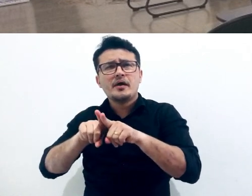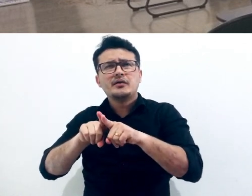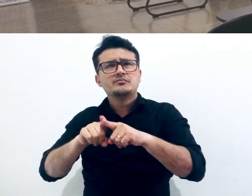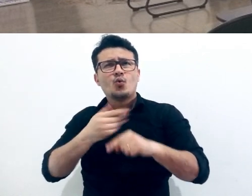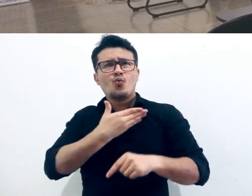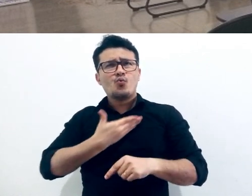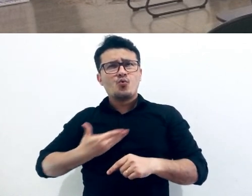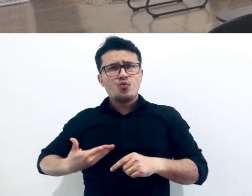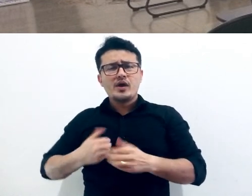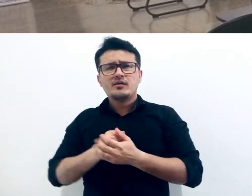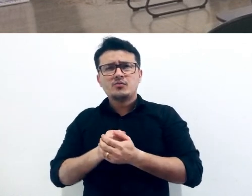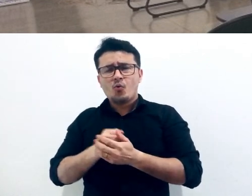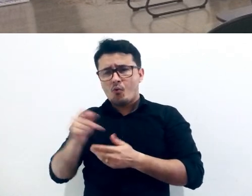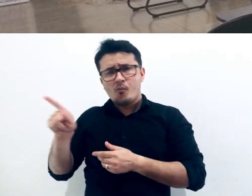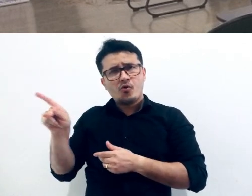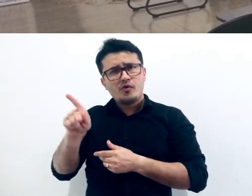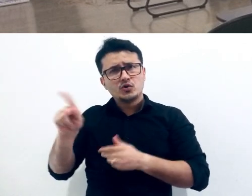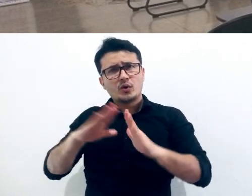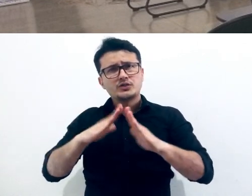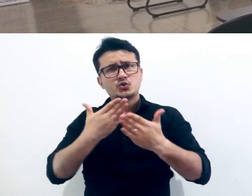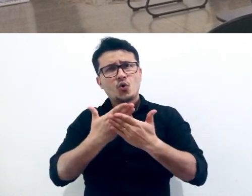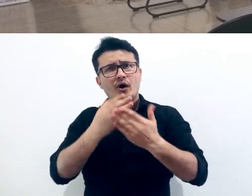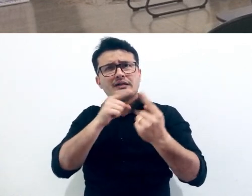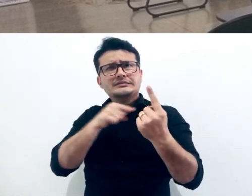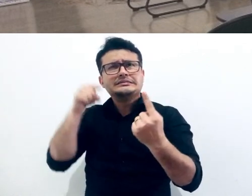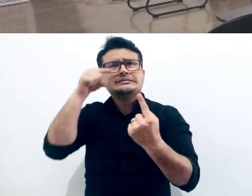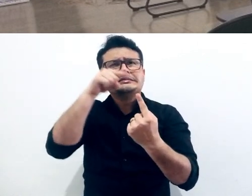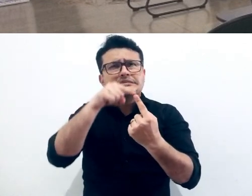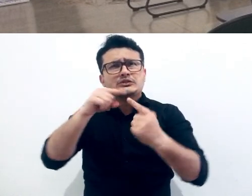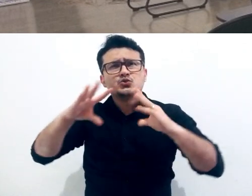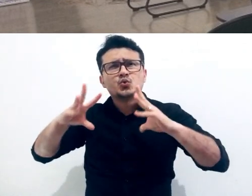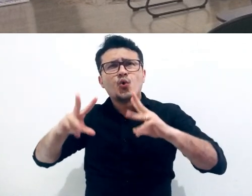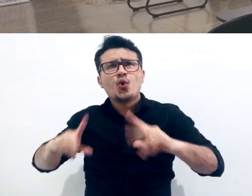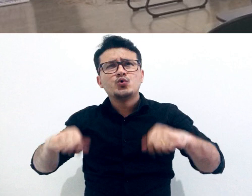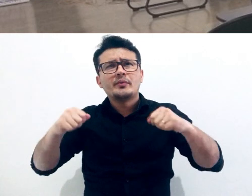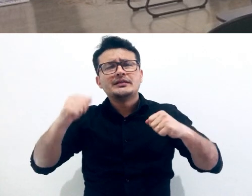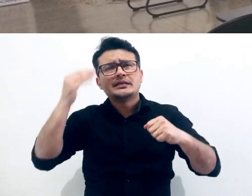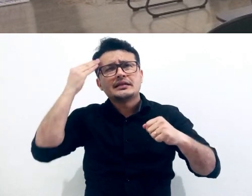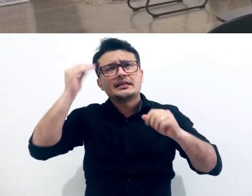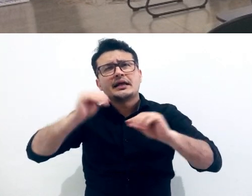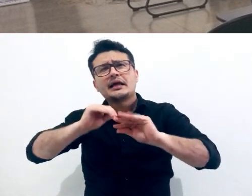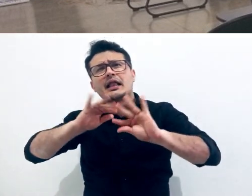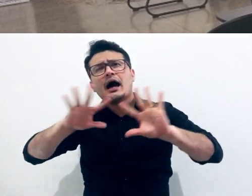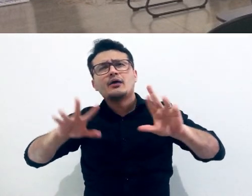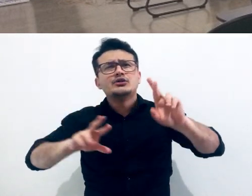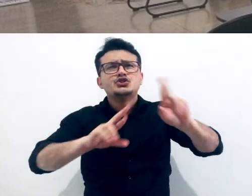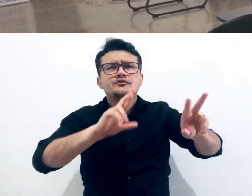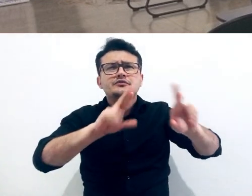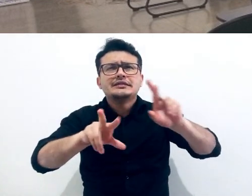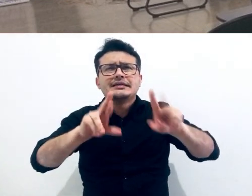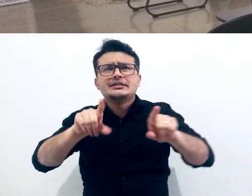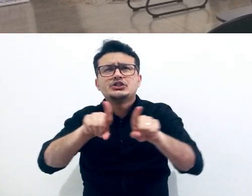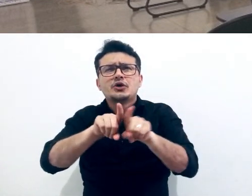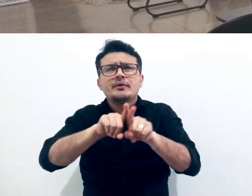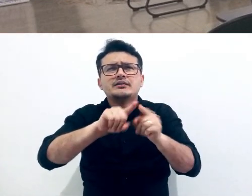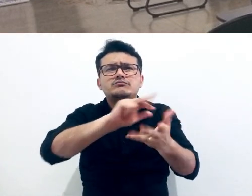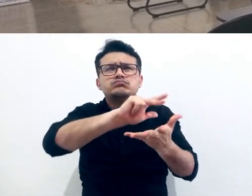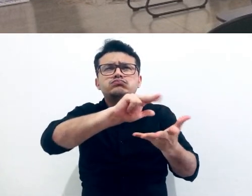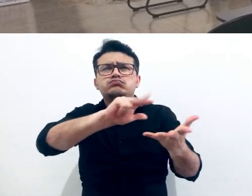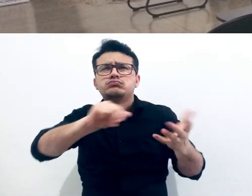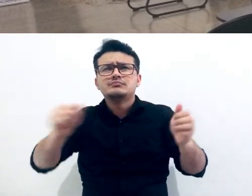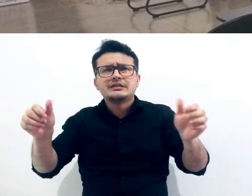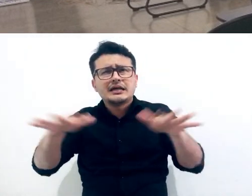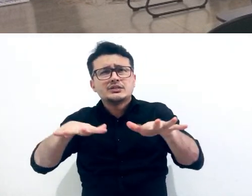assim alvo, uma meta a ser alcançada, tanto para o professor quanto para a escola. Todos precisam entender por que a diferença e